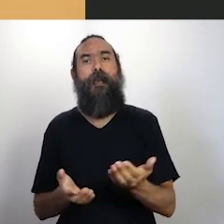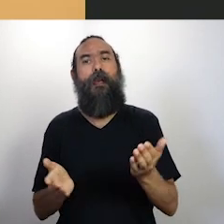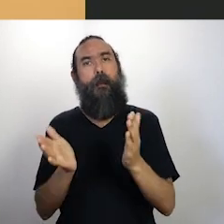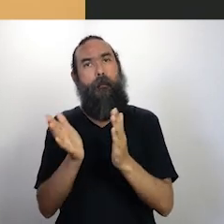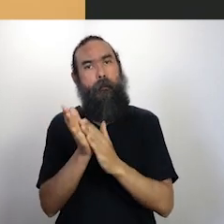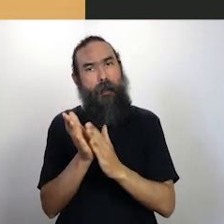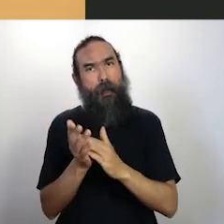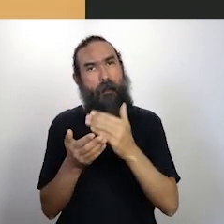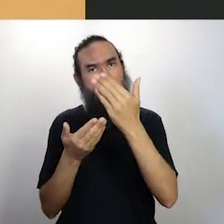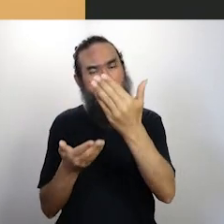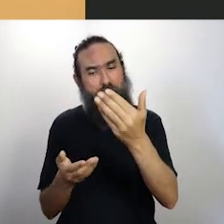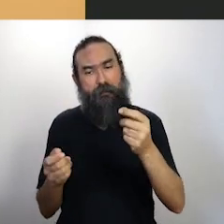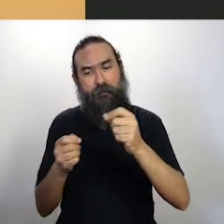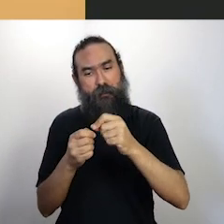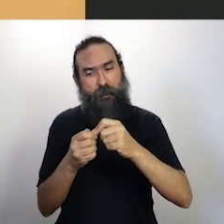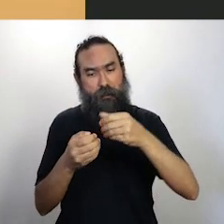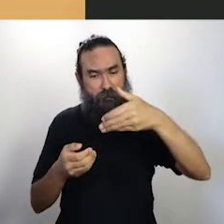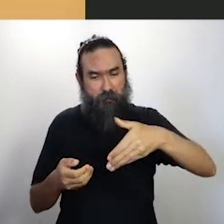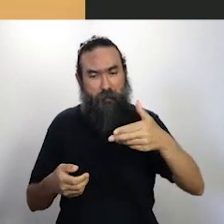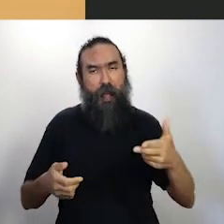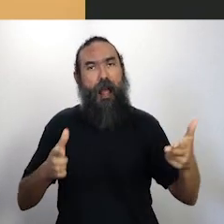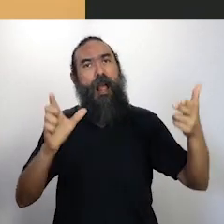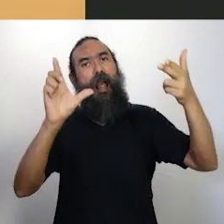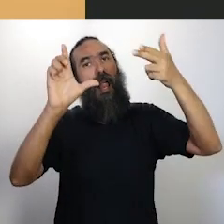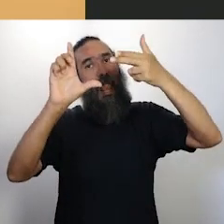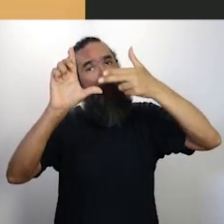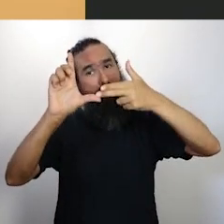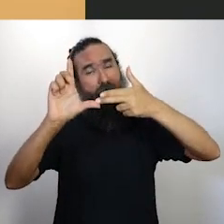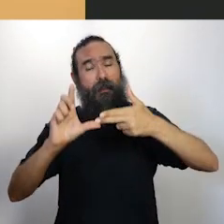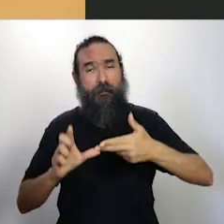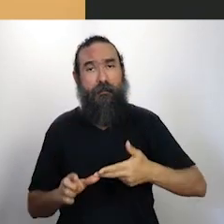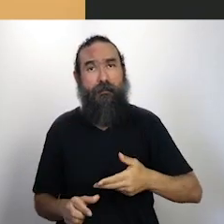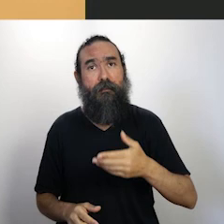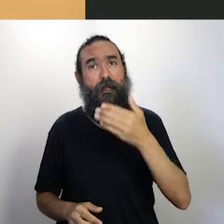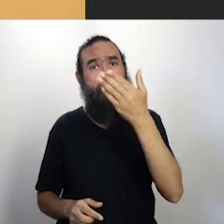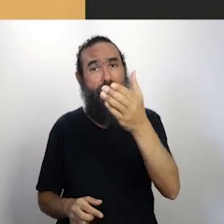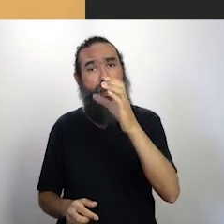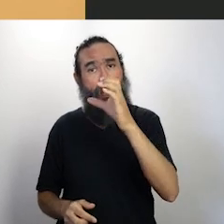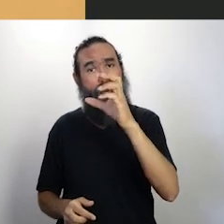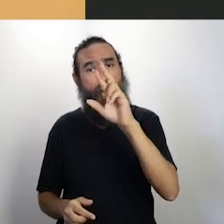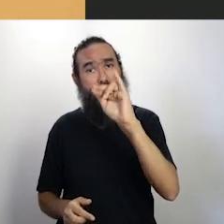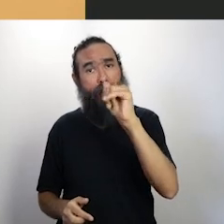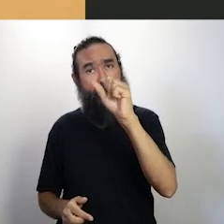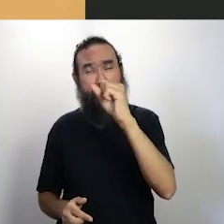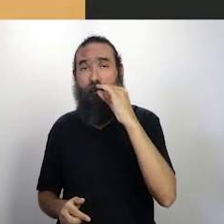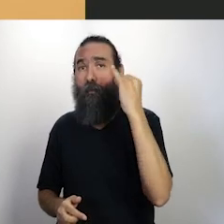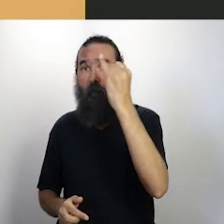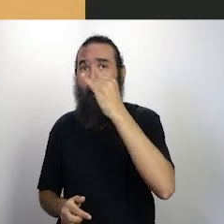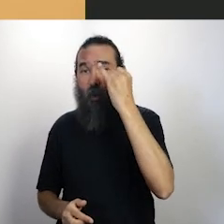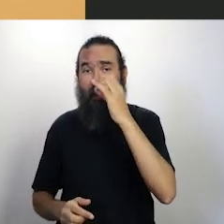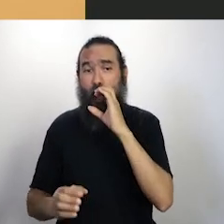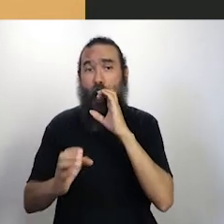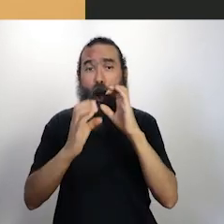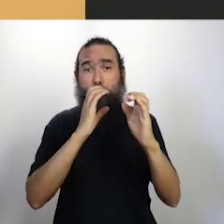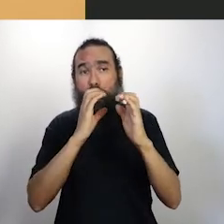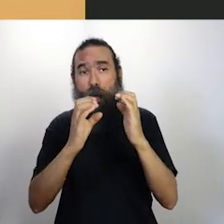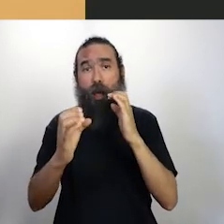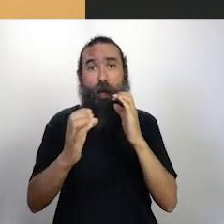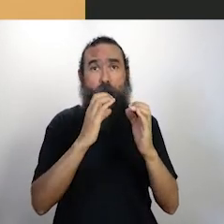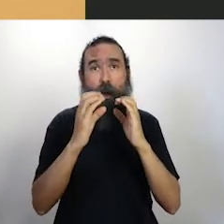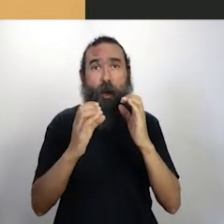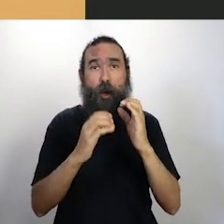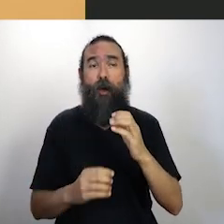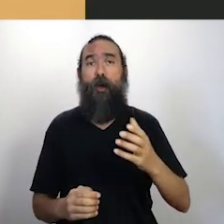parabéns pela live e acho que Cris é um canal importante com a comissão de cultura